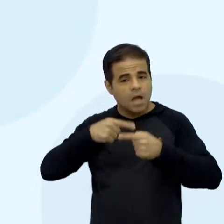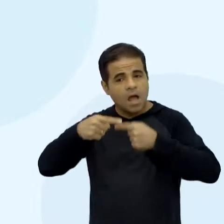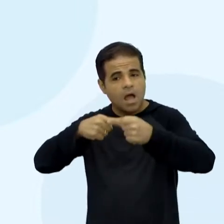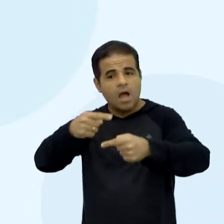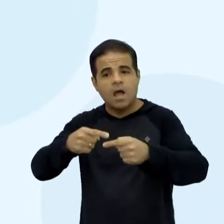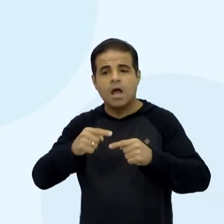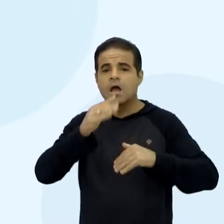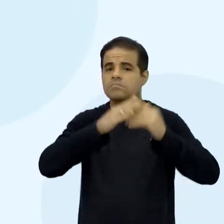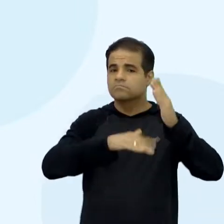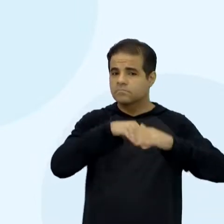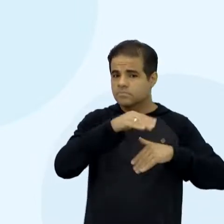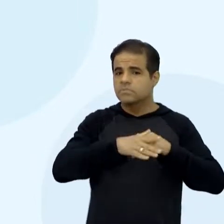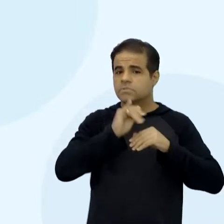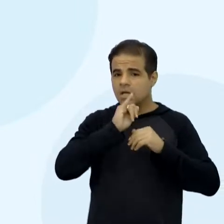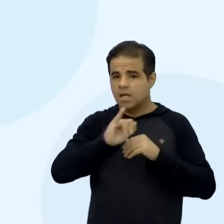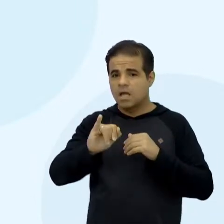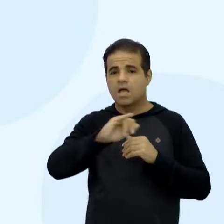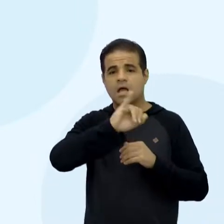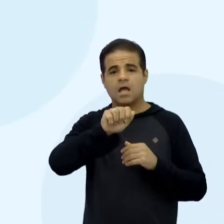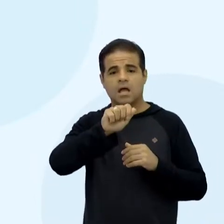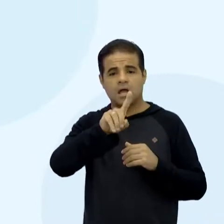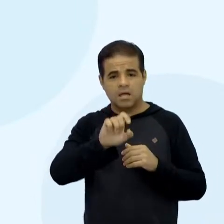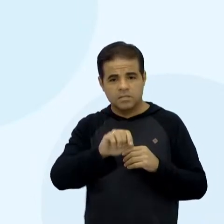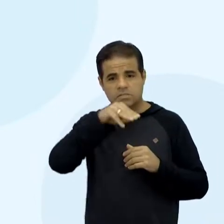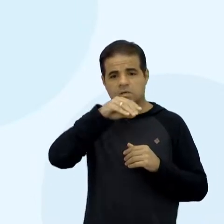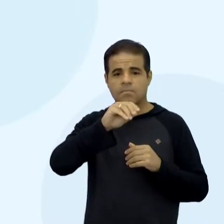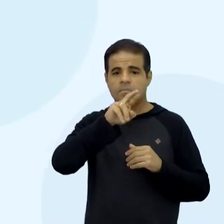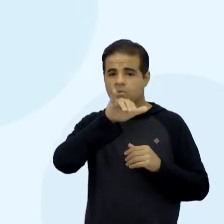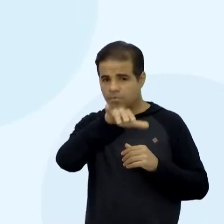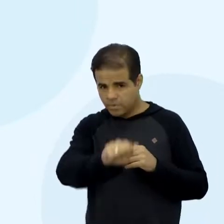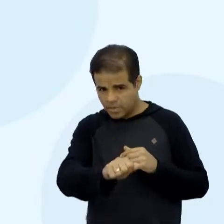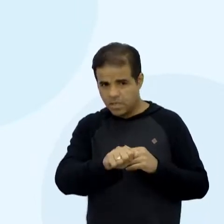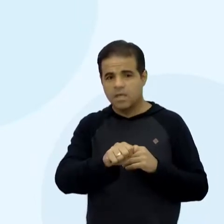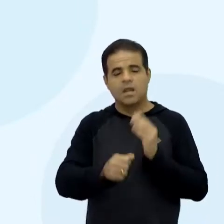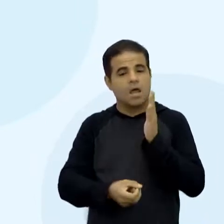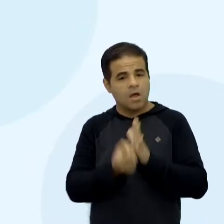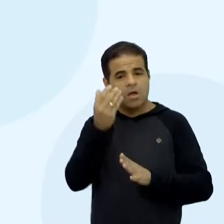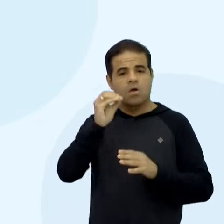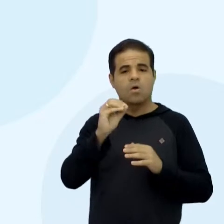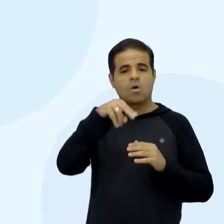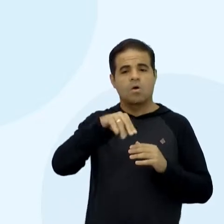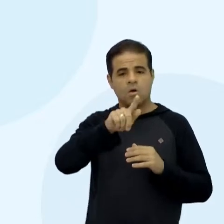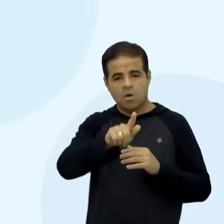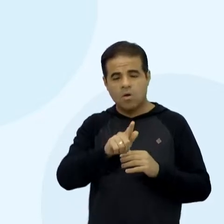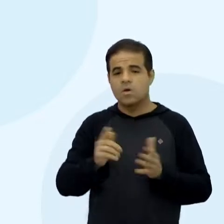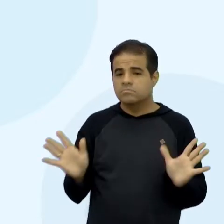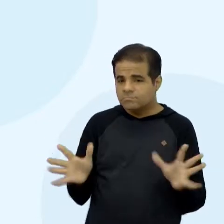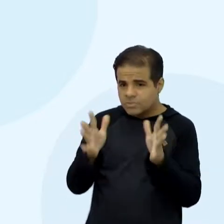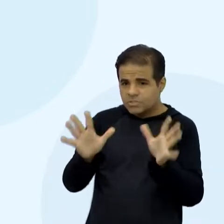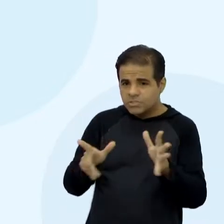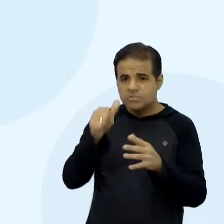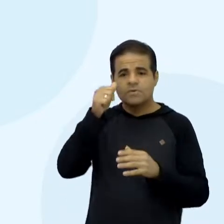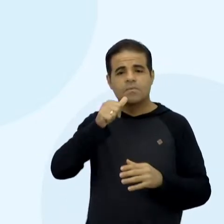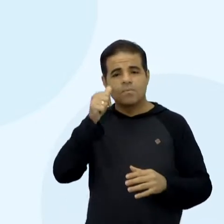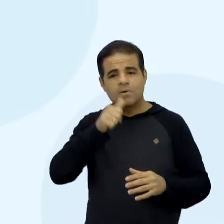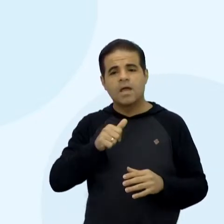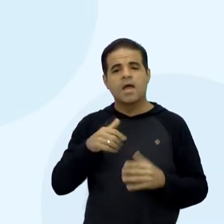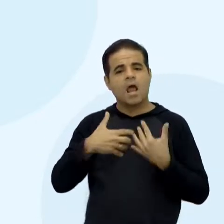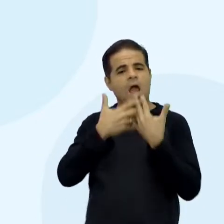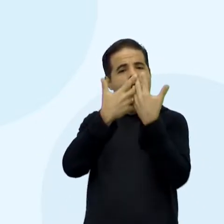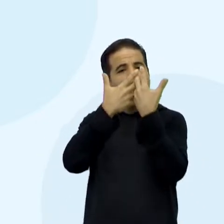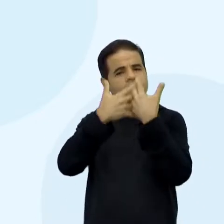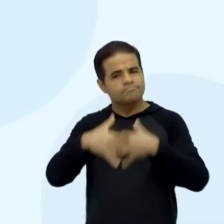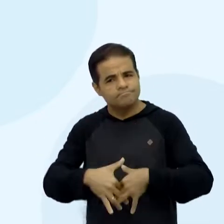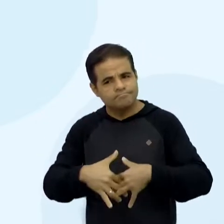edições, diz Jade Moreira, cofundadora da ONG Empodera, que incentiva mulheres a se